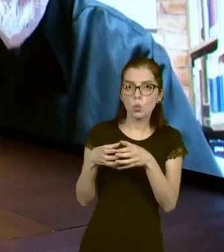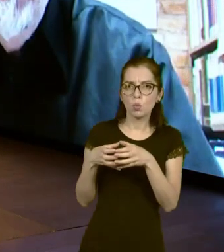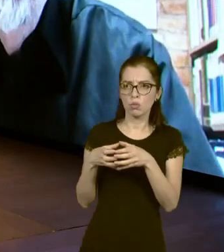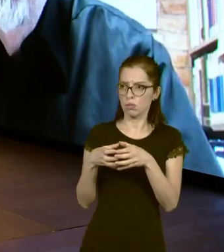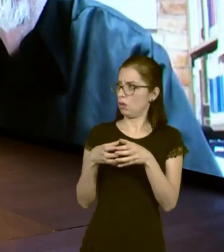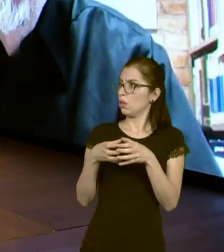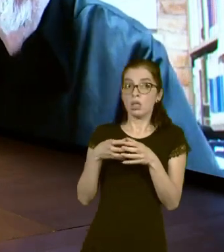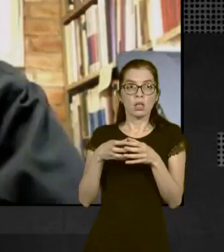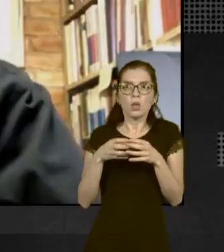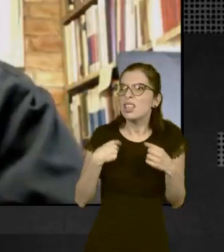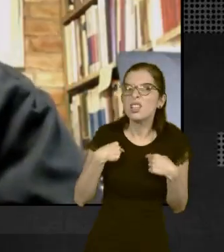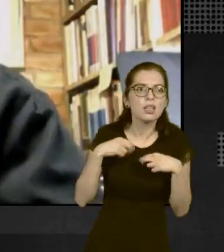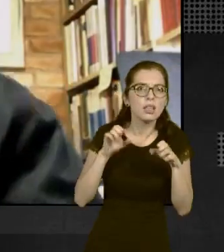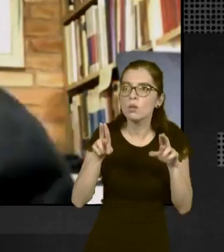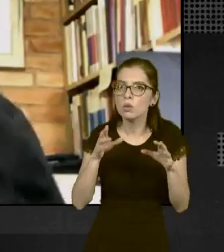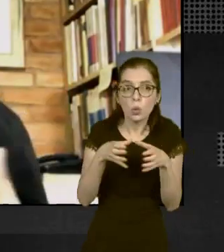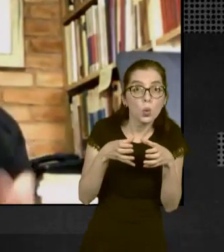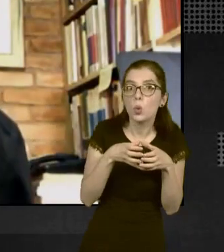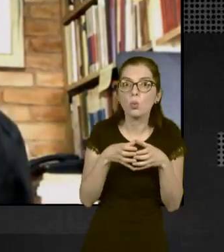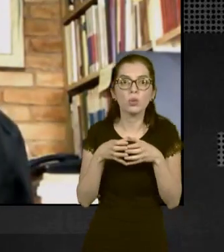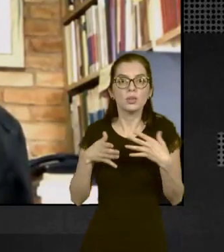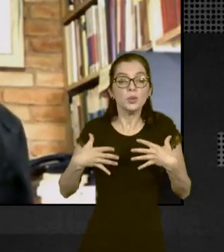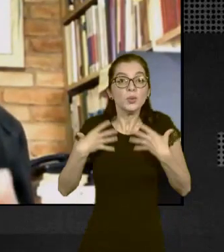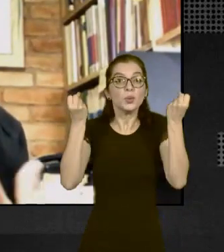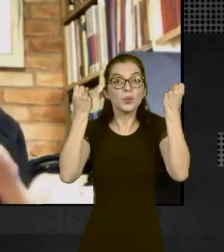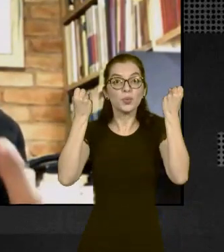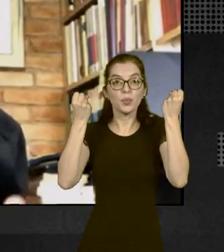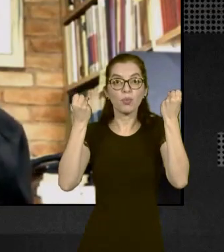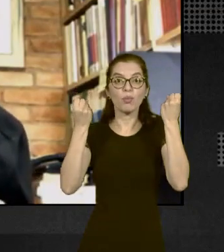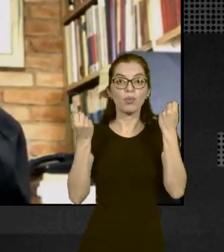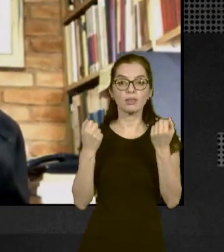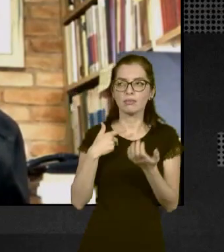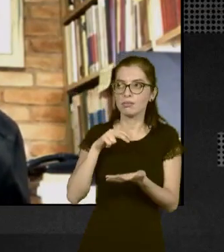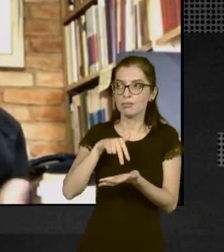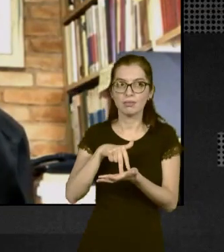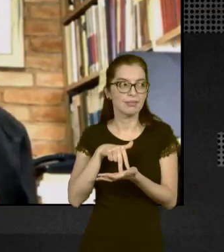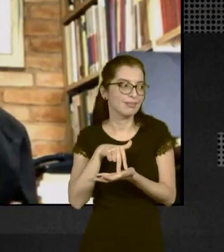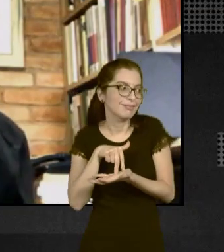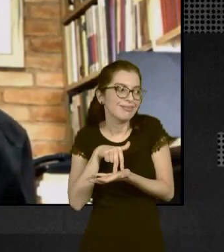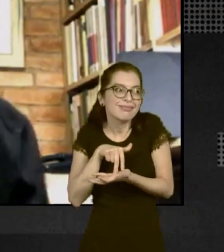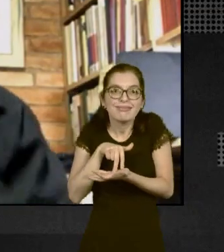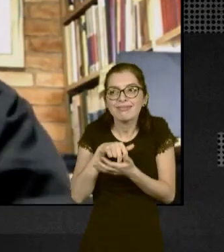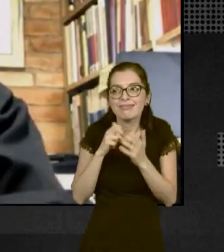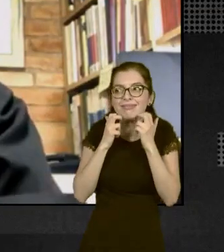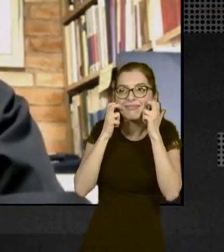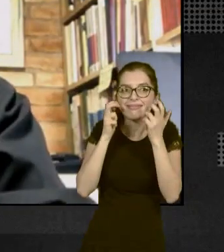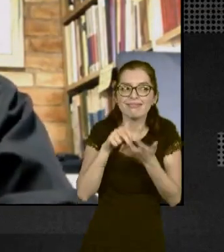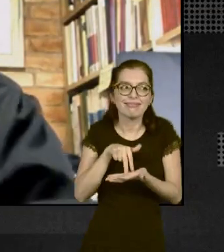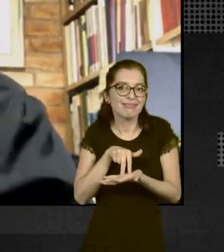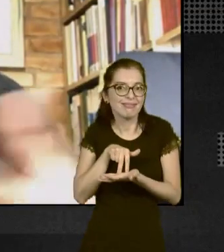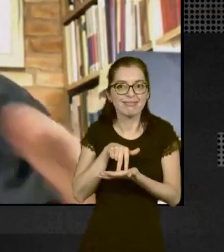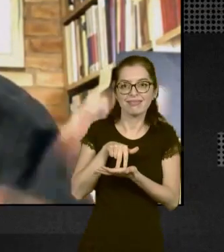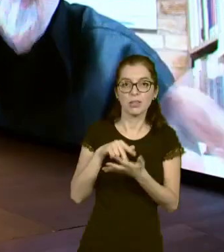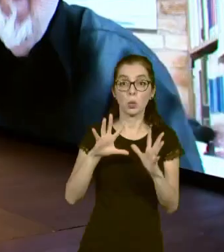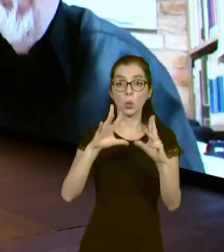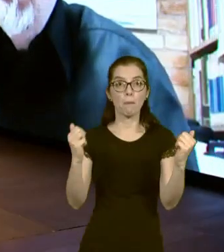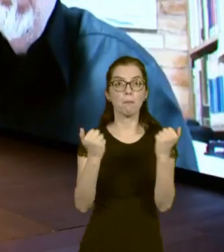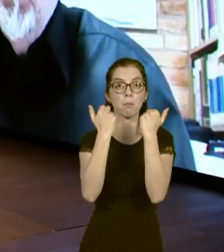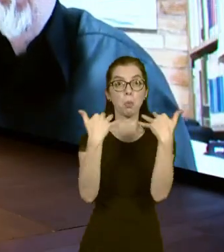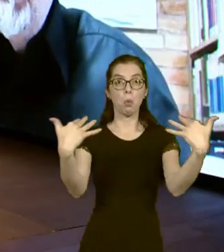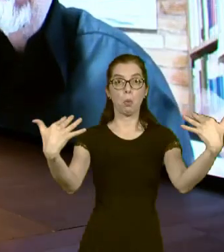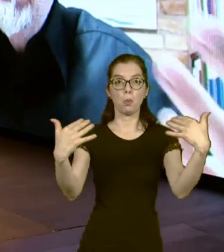aí era eu. Que coisa. E aí eu levantei, muito tímido, porque naquela coisa, e ela virou para mim e